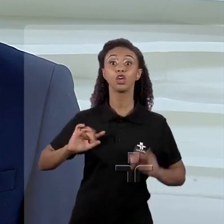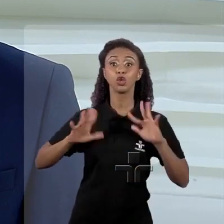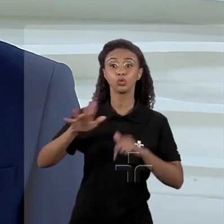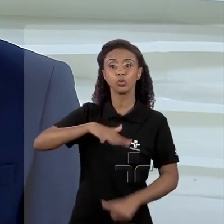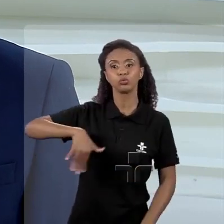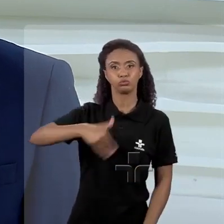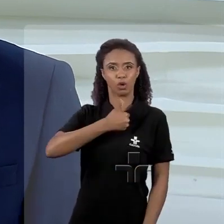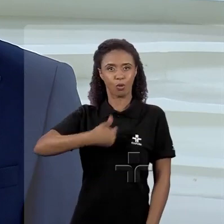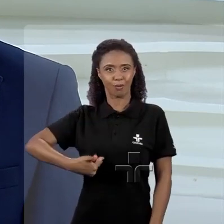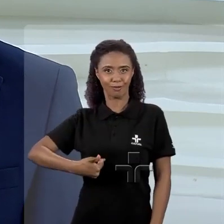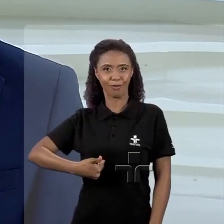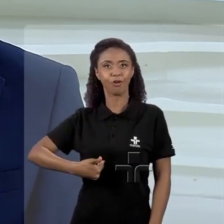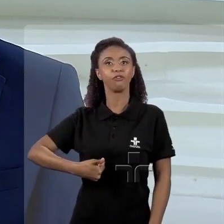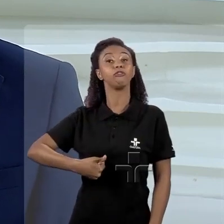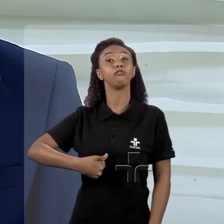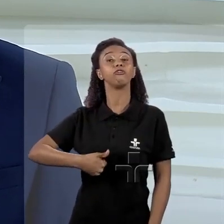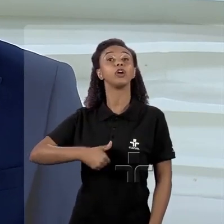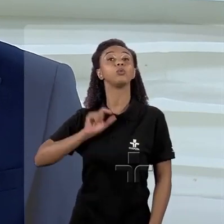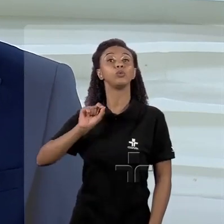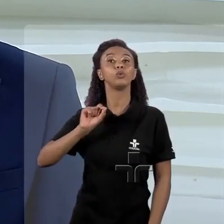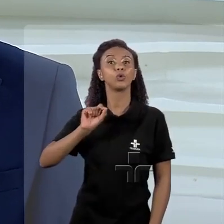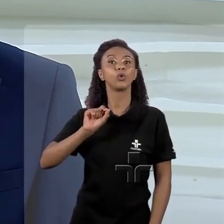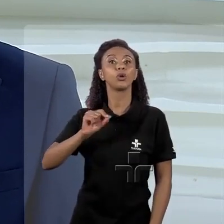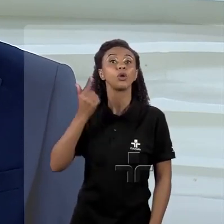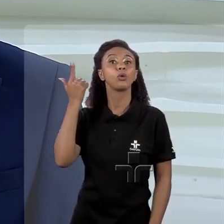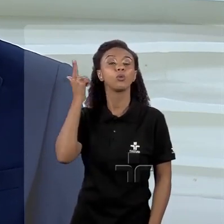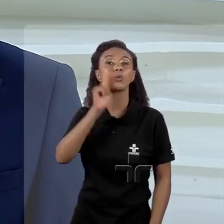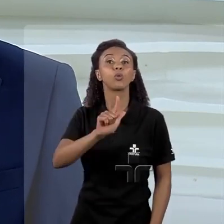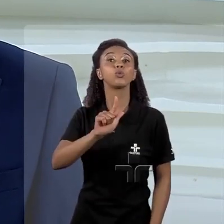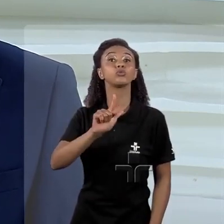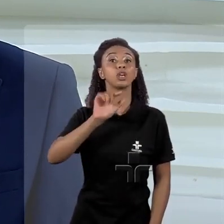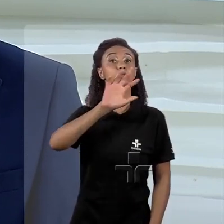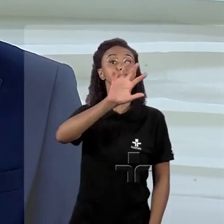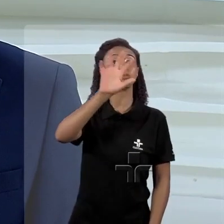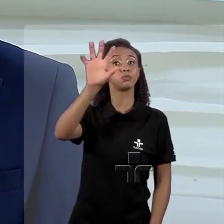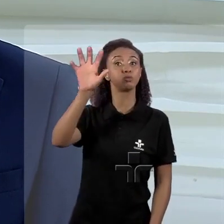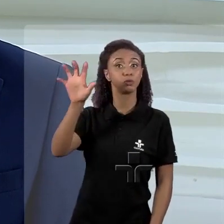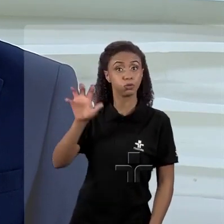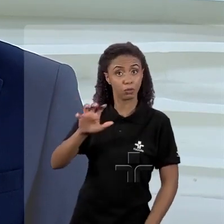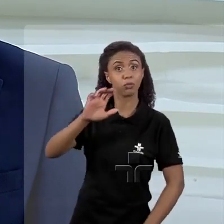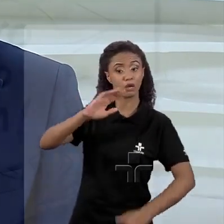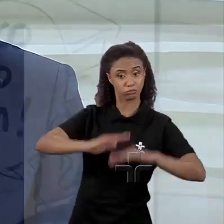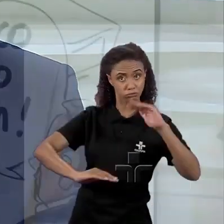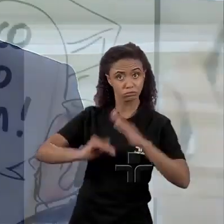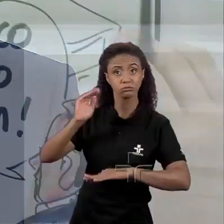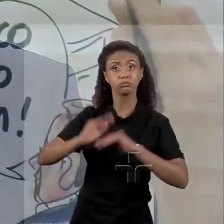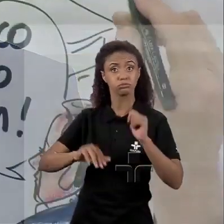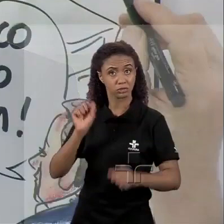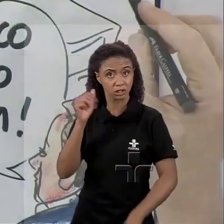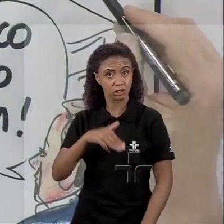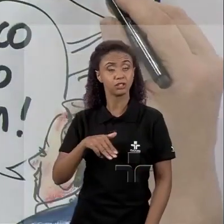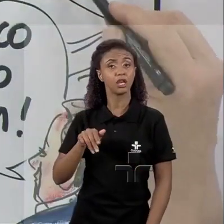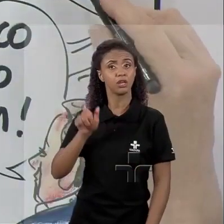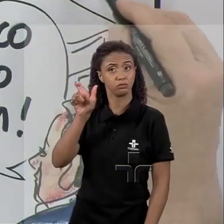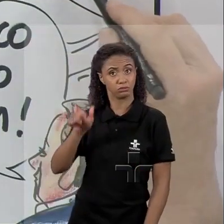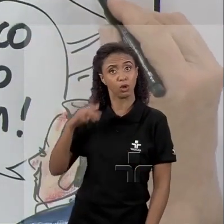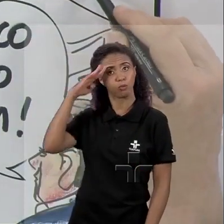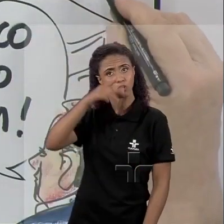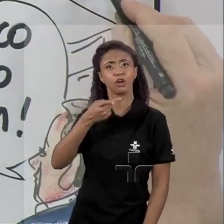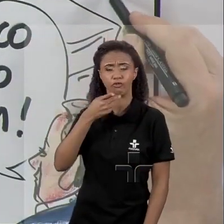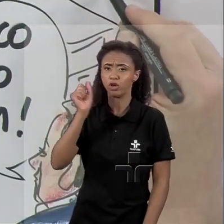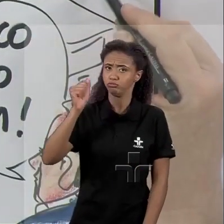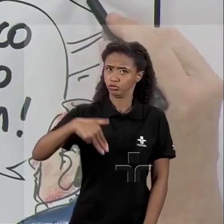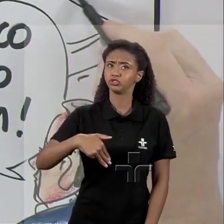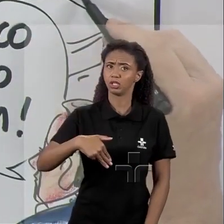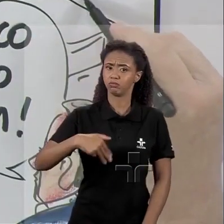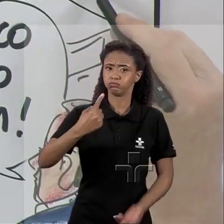pacto federativo possa ser colocado em prática, e ele confirma que fará o pacto federativo, ou seja,